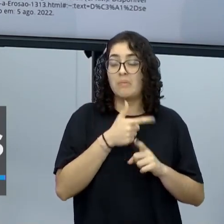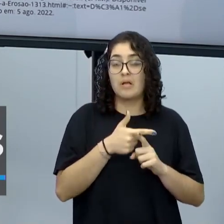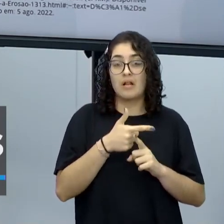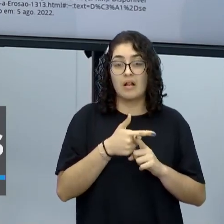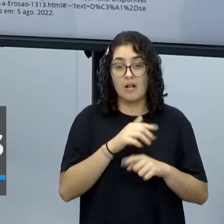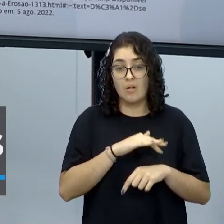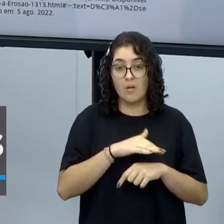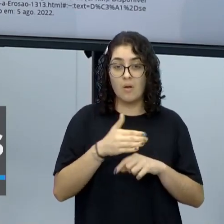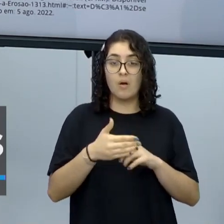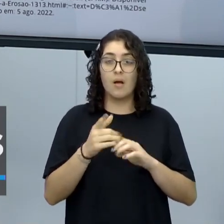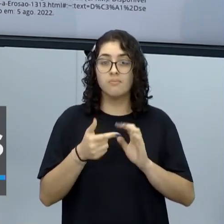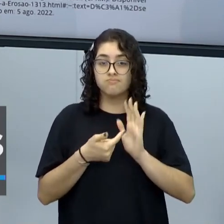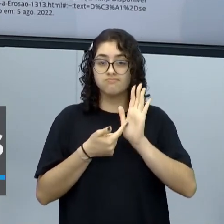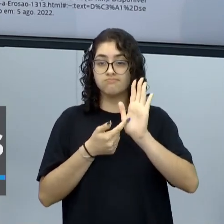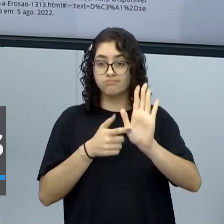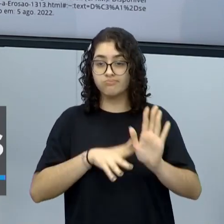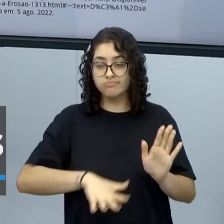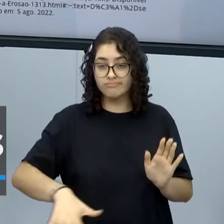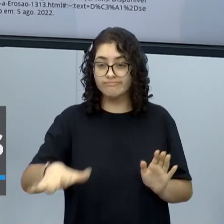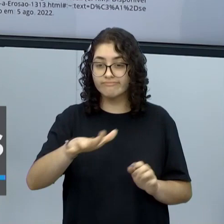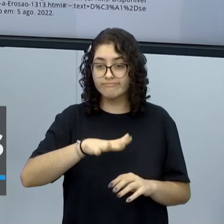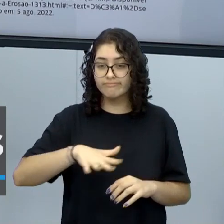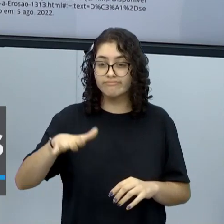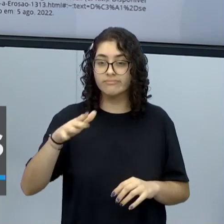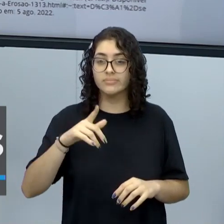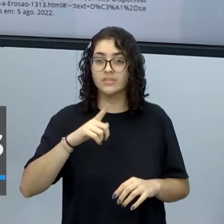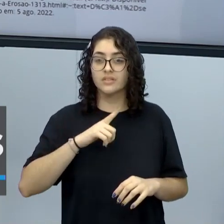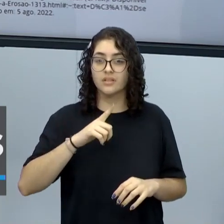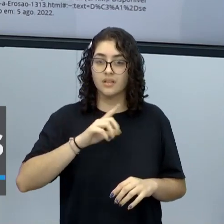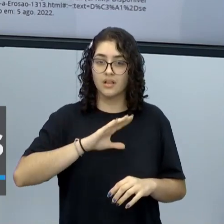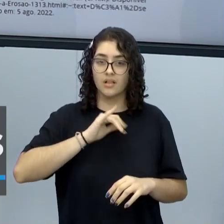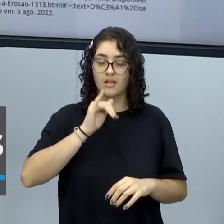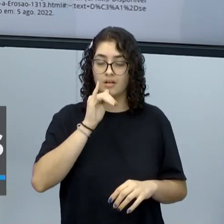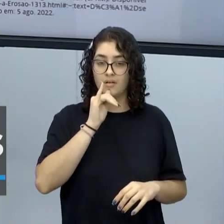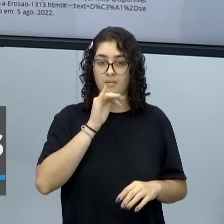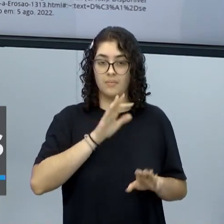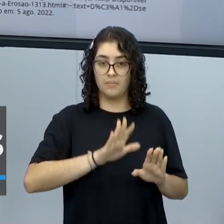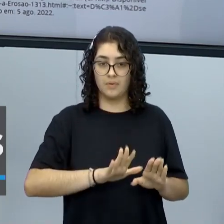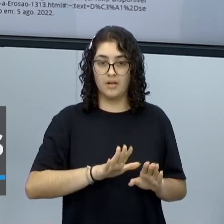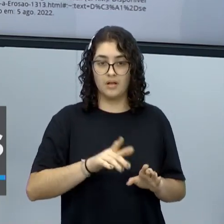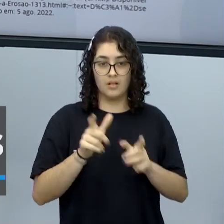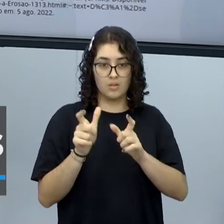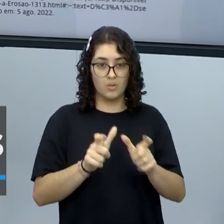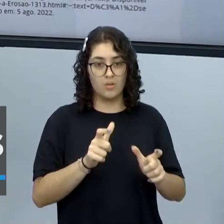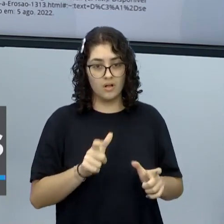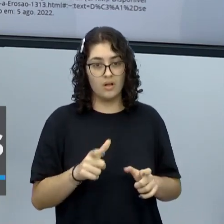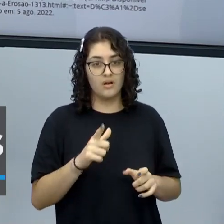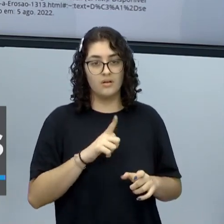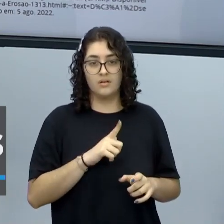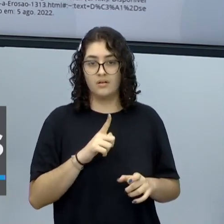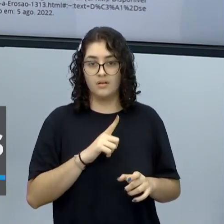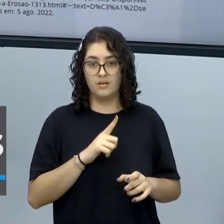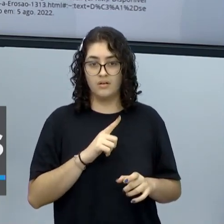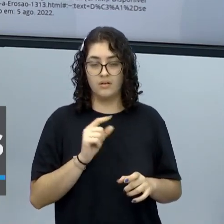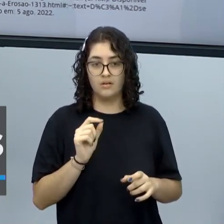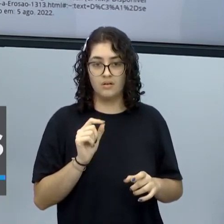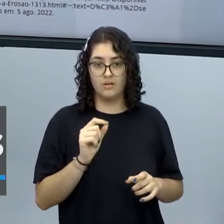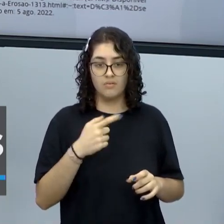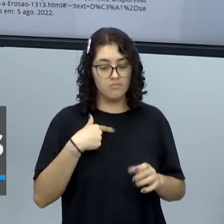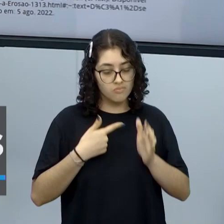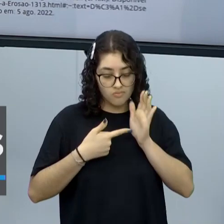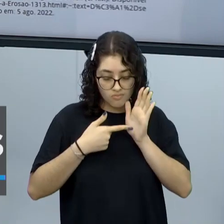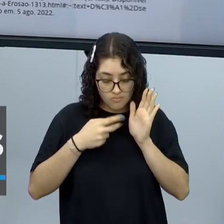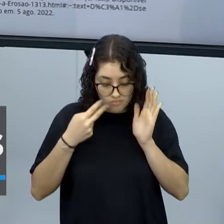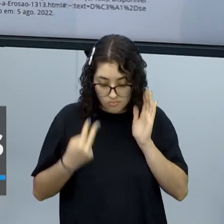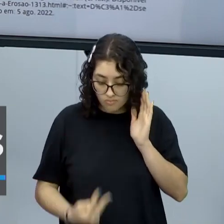tendem a ficar expostas, né, dentro do relevo. Agora, dependendo do solo, existem solos que não são solos que ficam